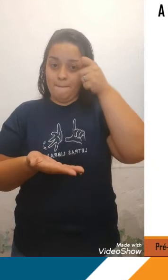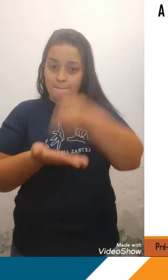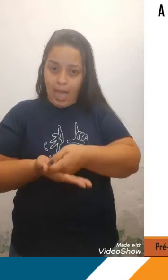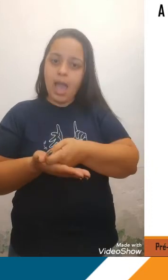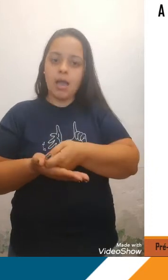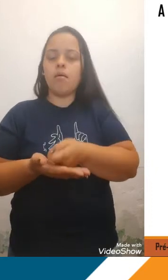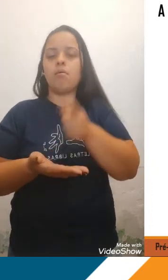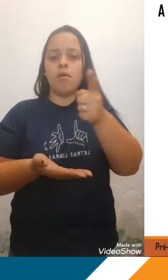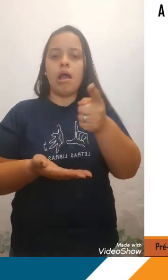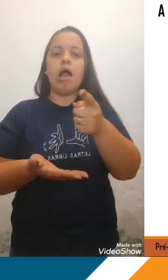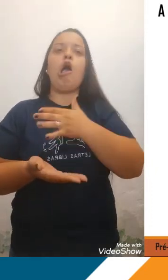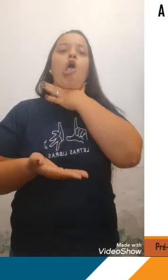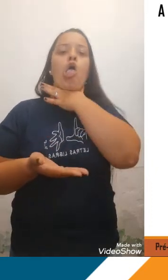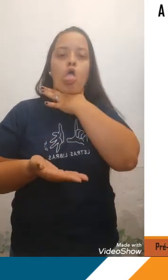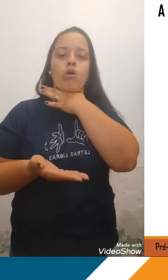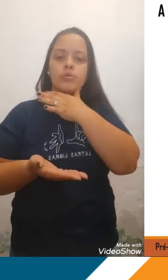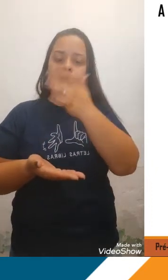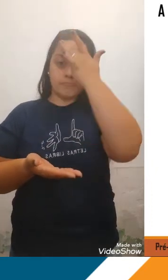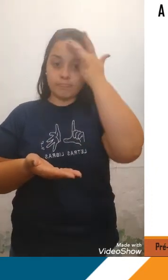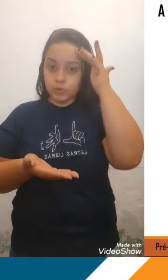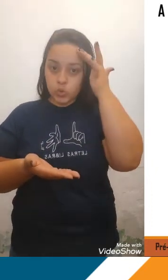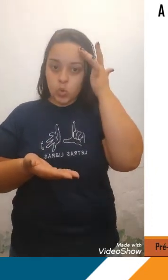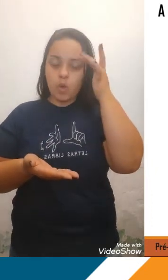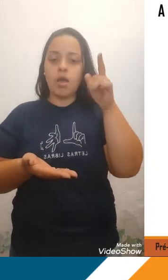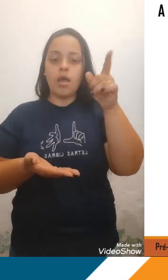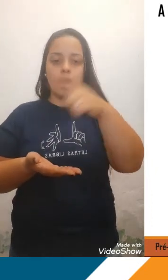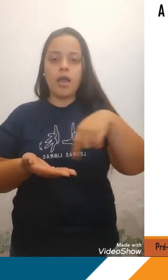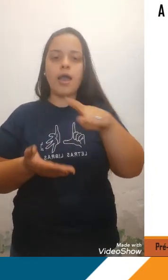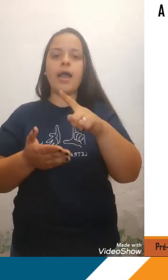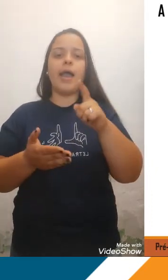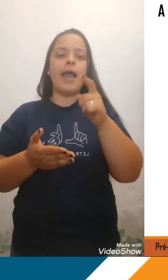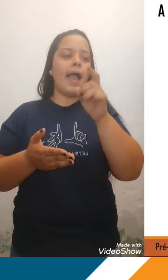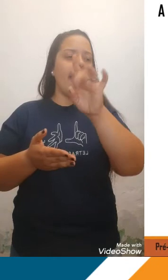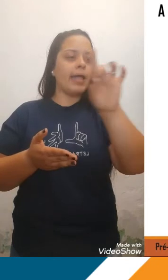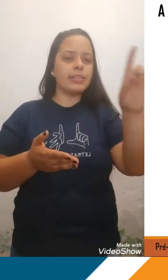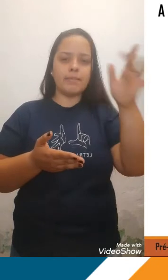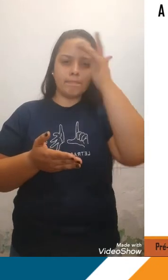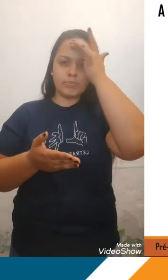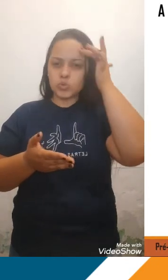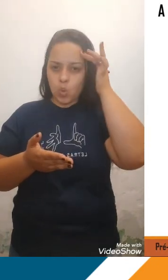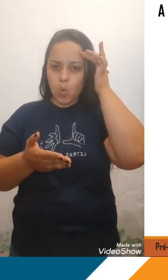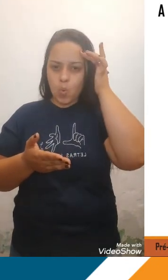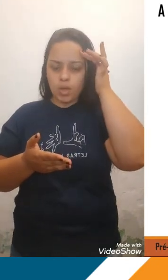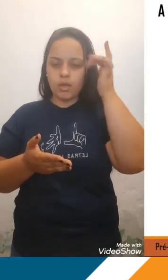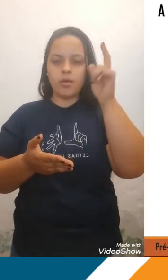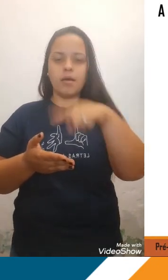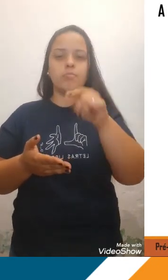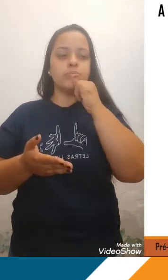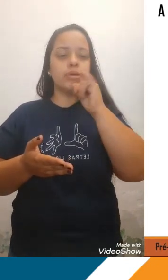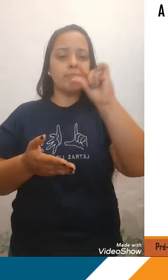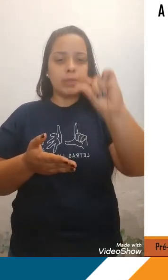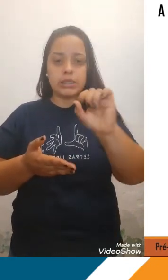não fossem pagas as dívidas à coroa. Este imposto incidia sobre cada indivíduo a fim de completar a quantia